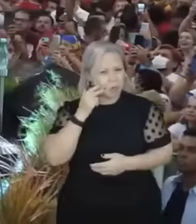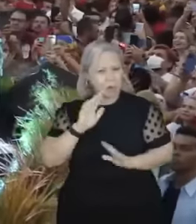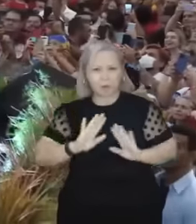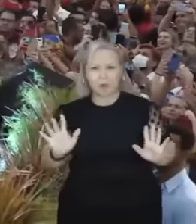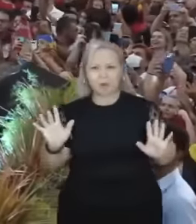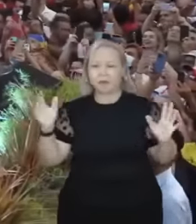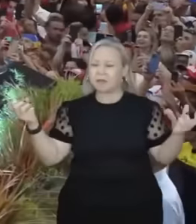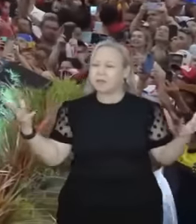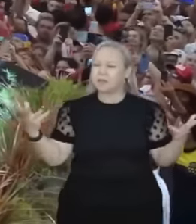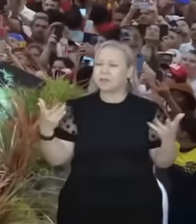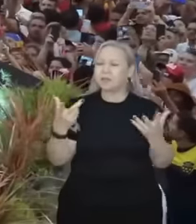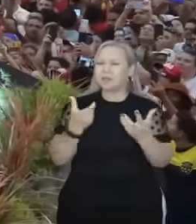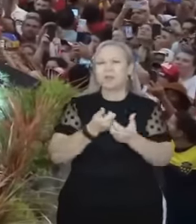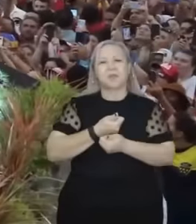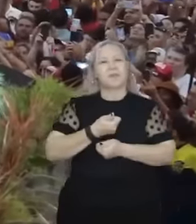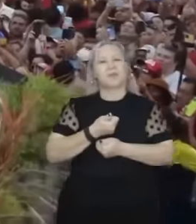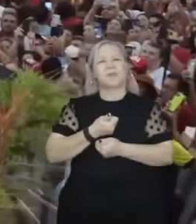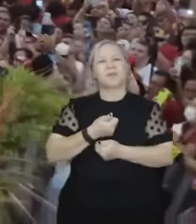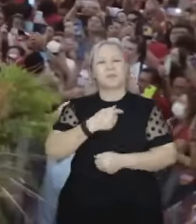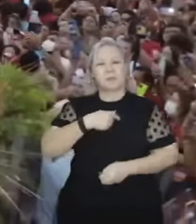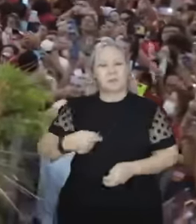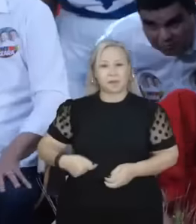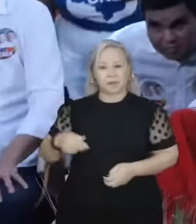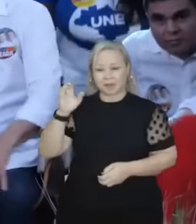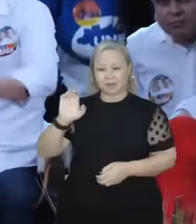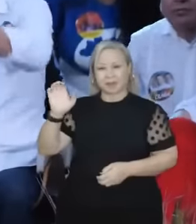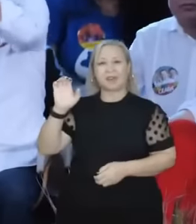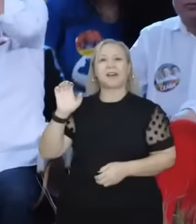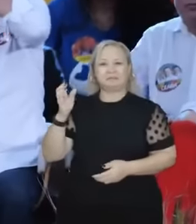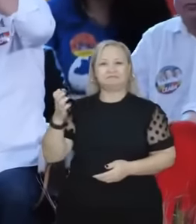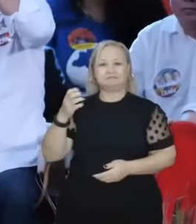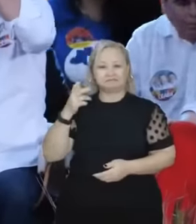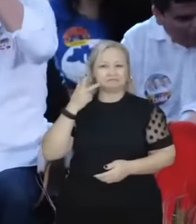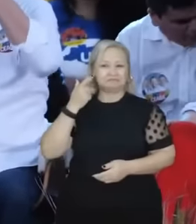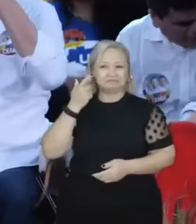estado do Ceará. Meu querido companheiro humano,